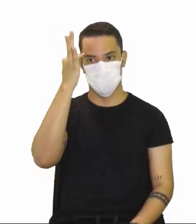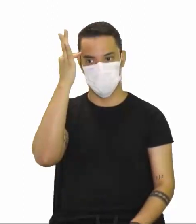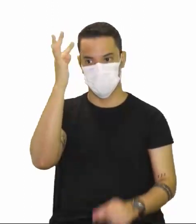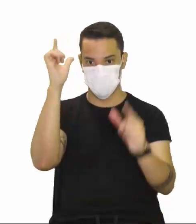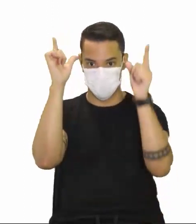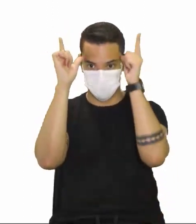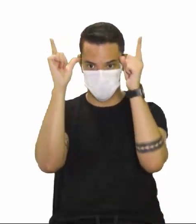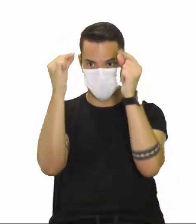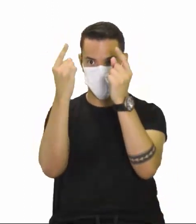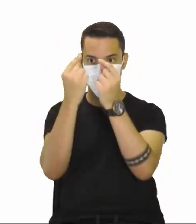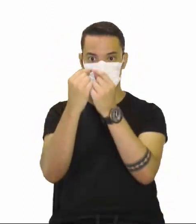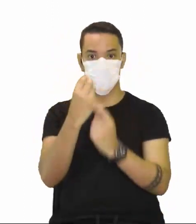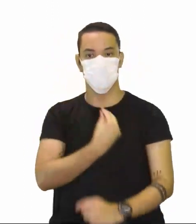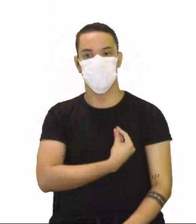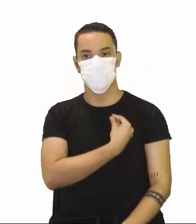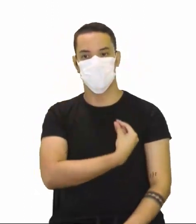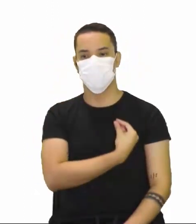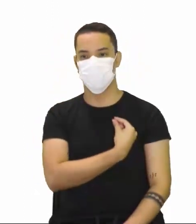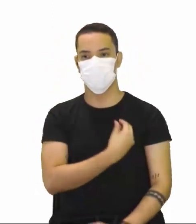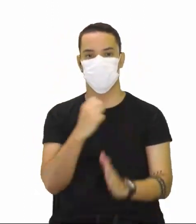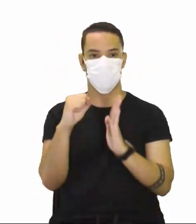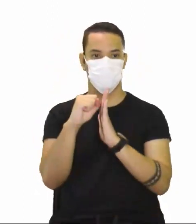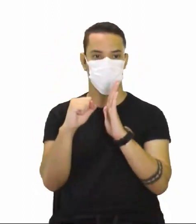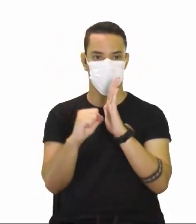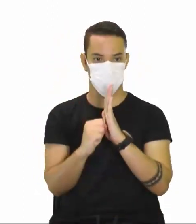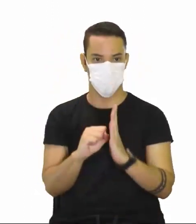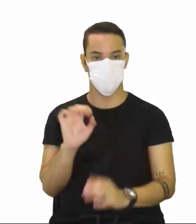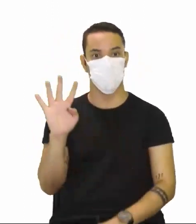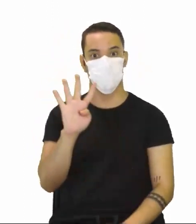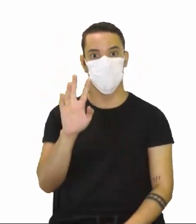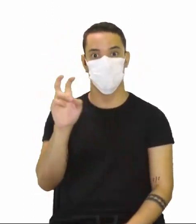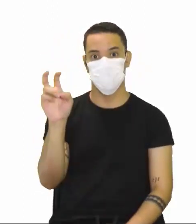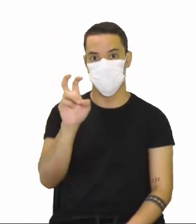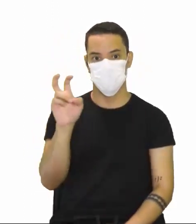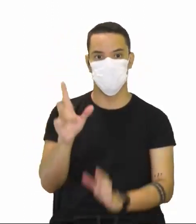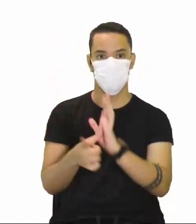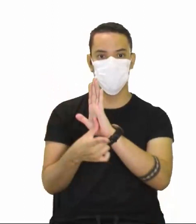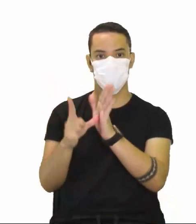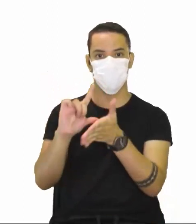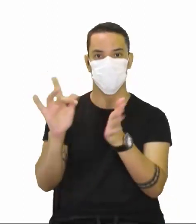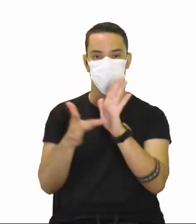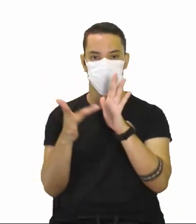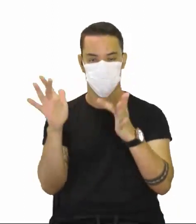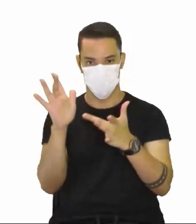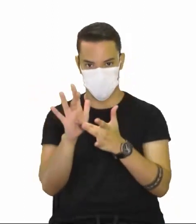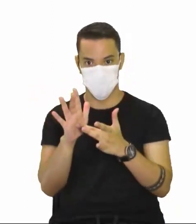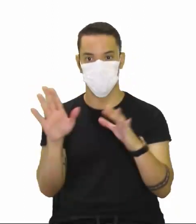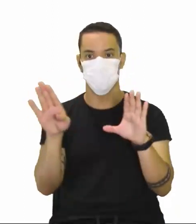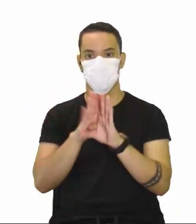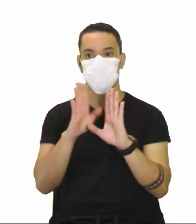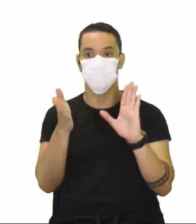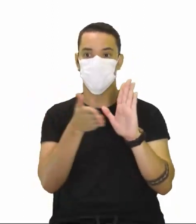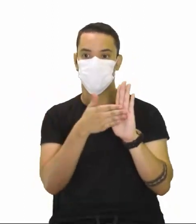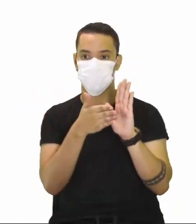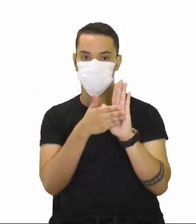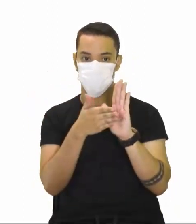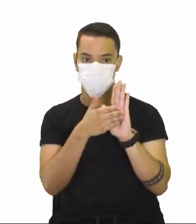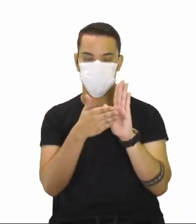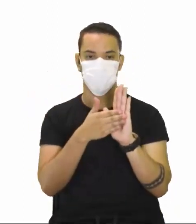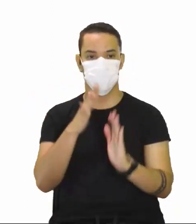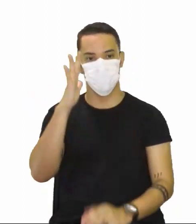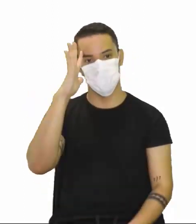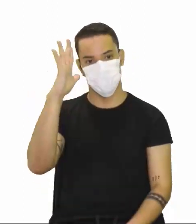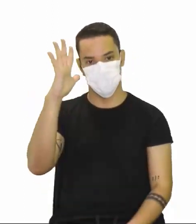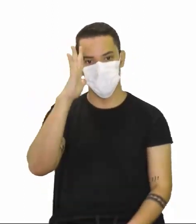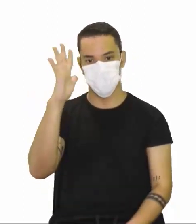filósofos gregos que viveram entre os séculos 4 e 5 a.C., e eles propuseram uma teoria